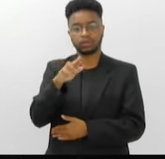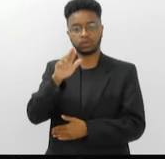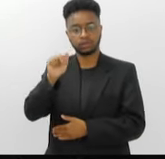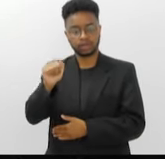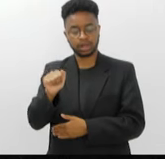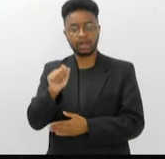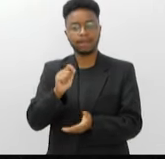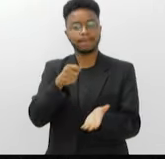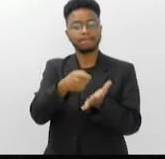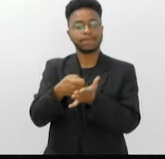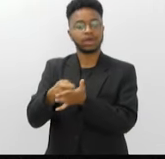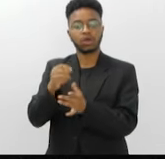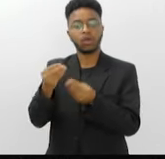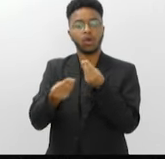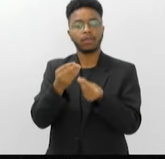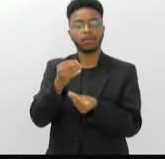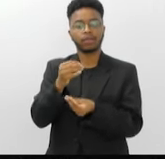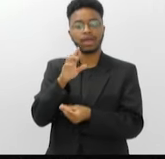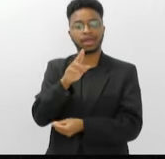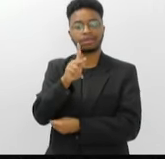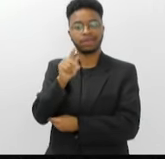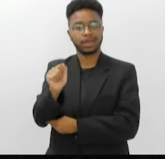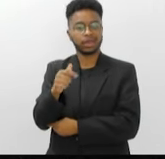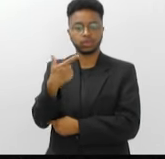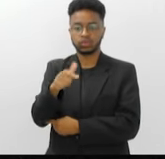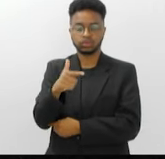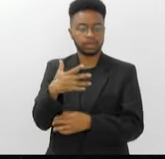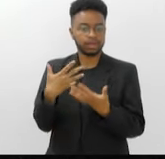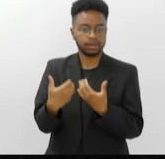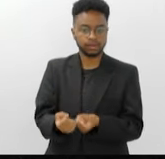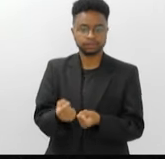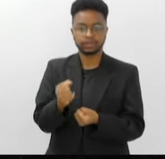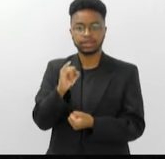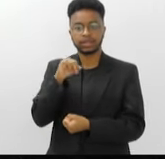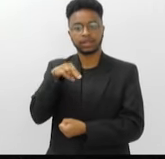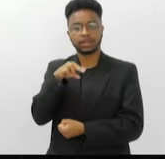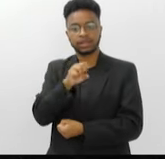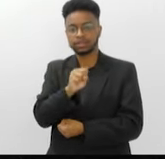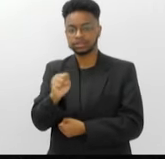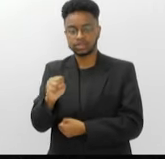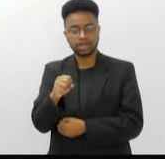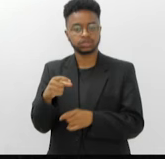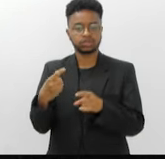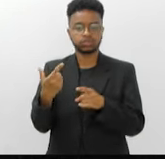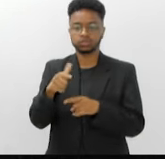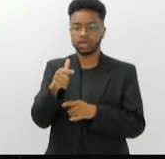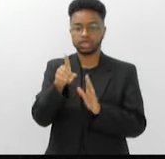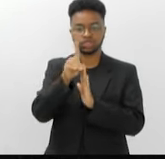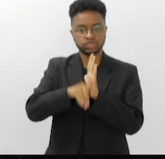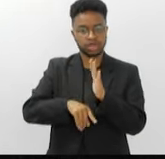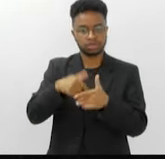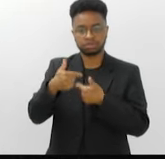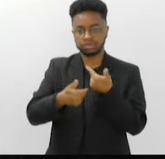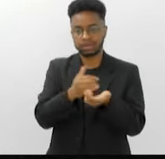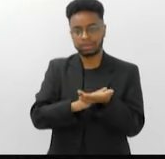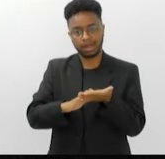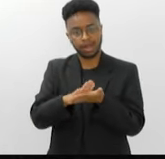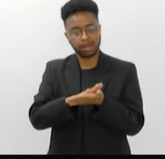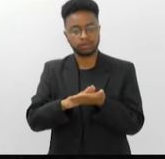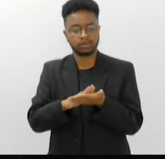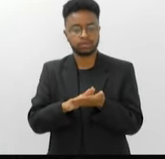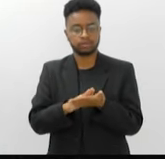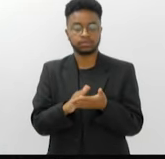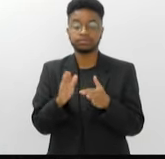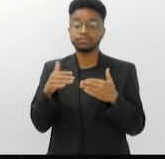RPA. Não recebe o INSS, não recebe fundo de garantia, não tem direito trabalhista, não tem direito a nada. E